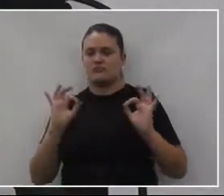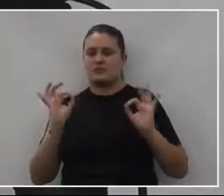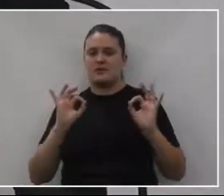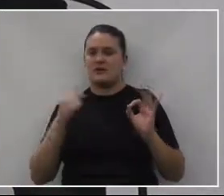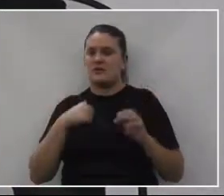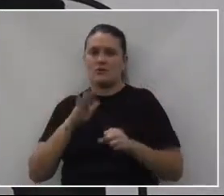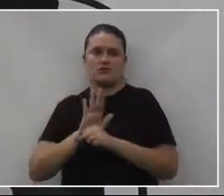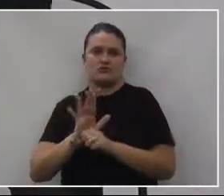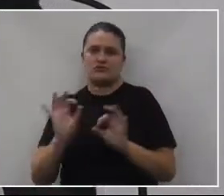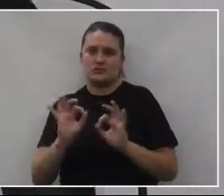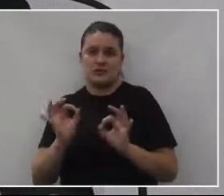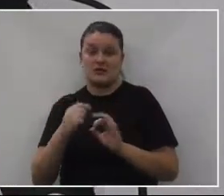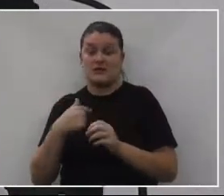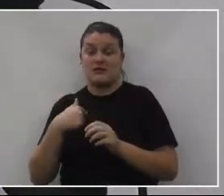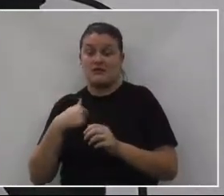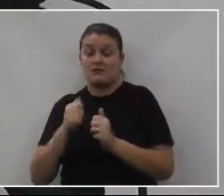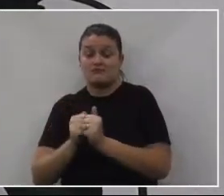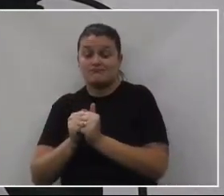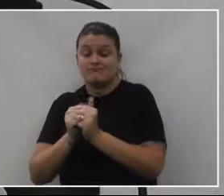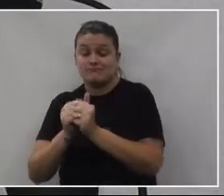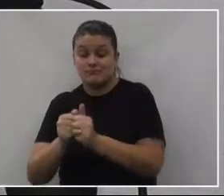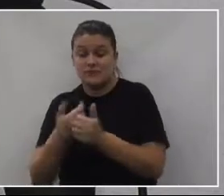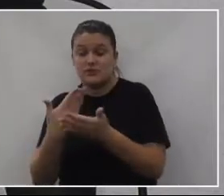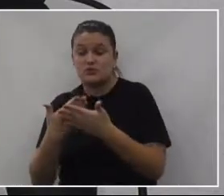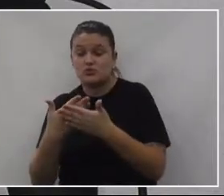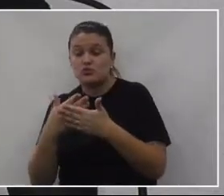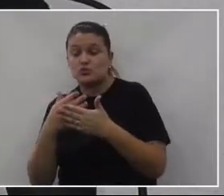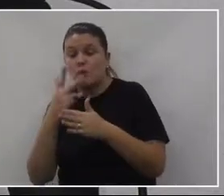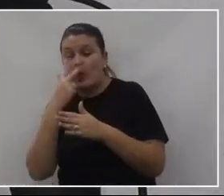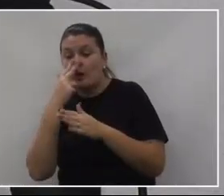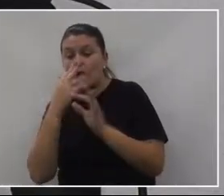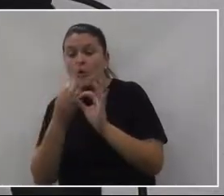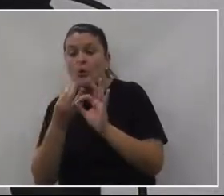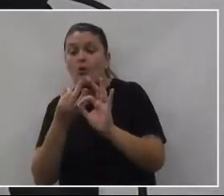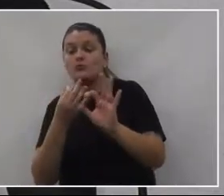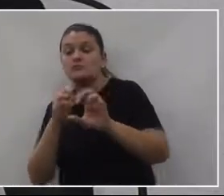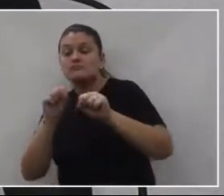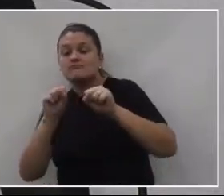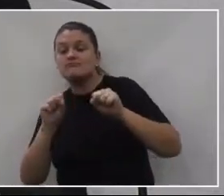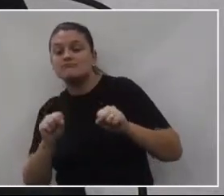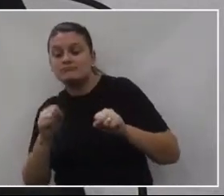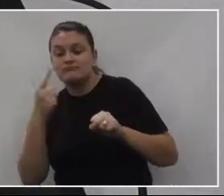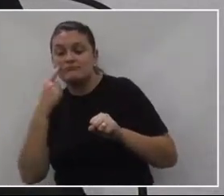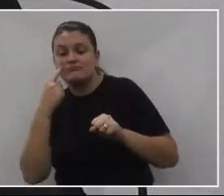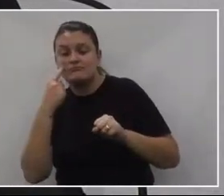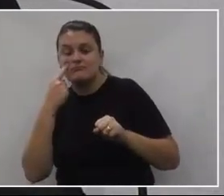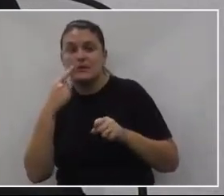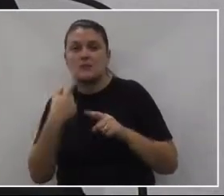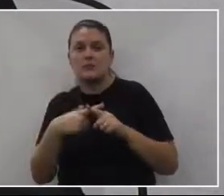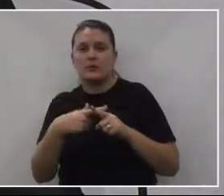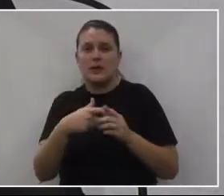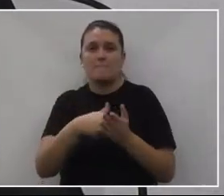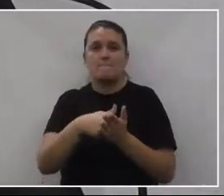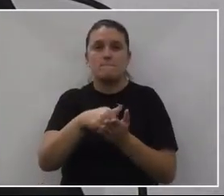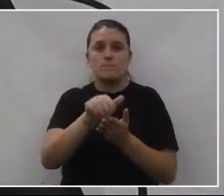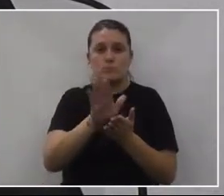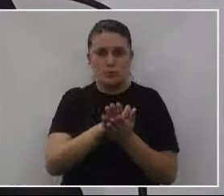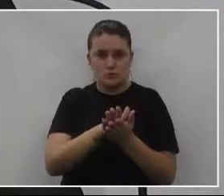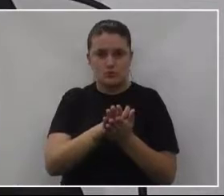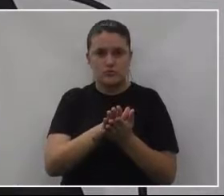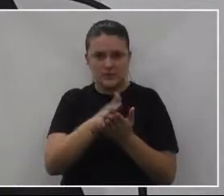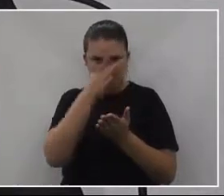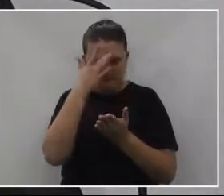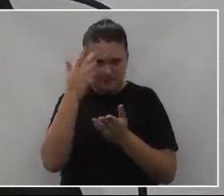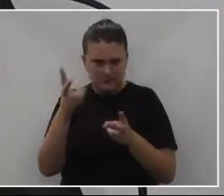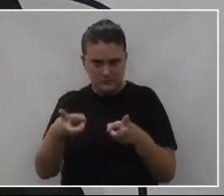estou acompanhando isso de fora. Inclusive, as multas da Vara da Infância e Juventude, elas vão para o Conselho de Direitos da Criança e Adolescente, não para